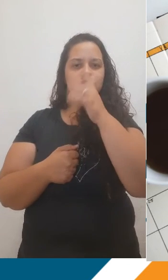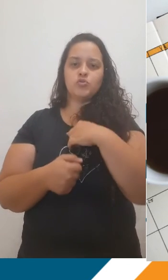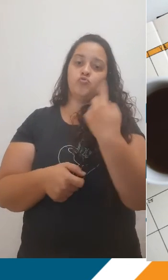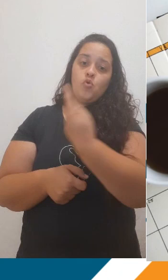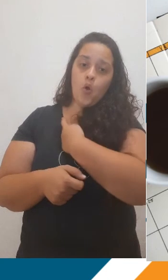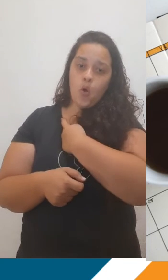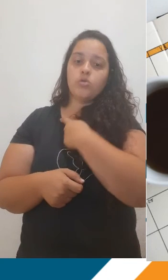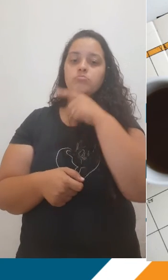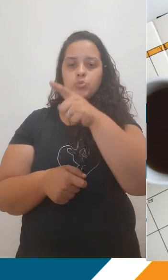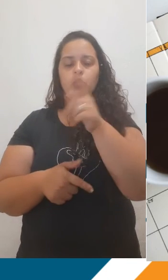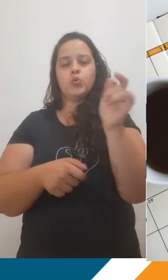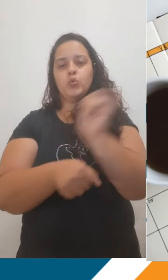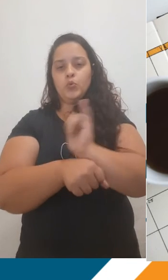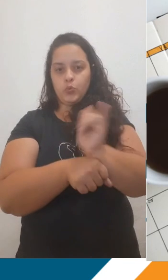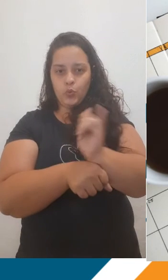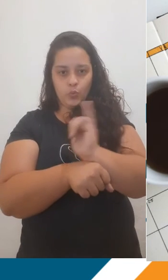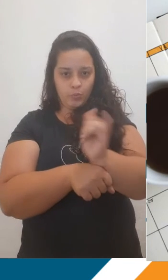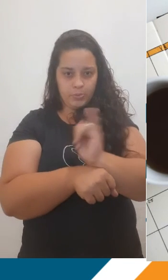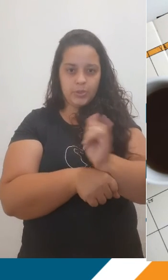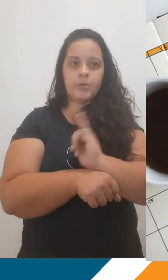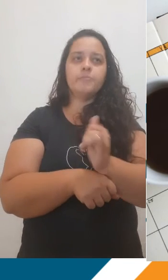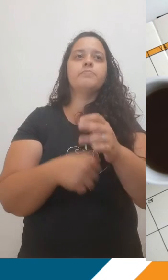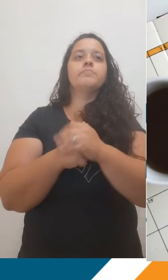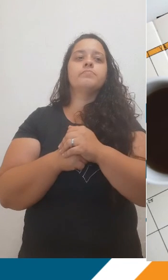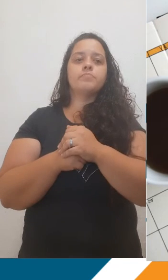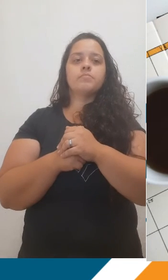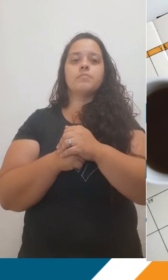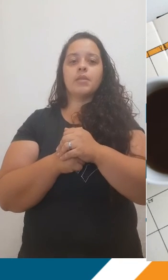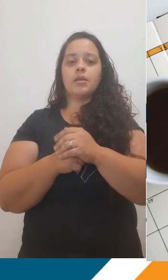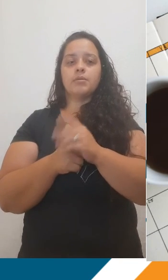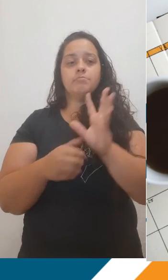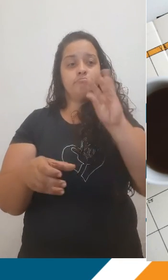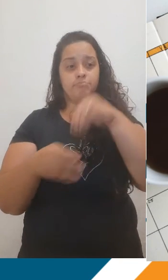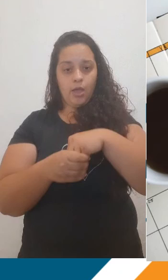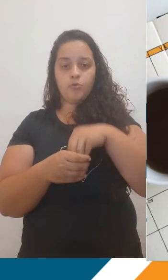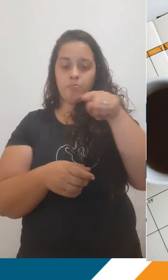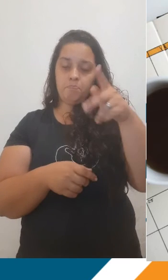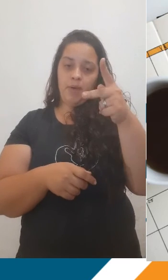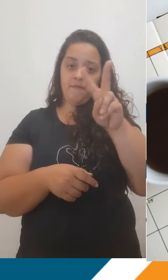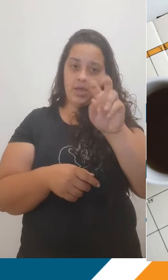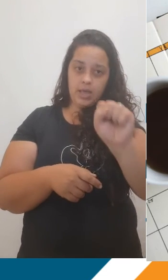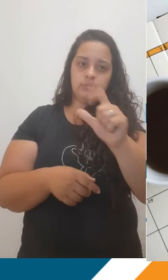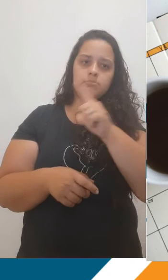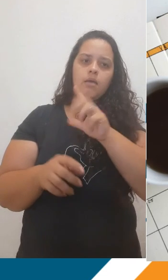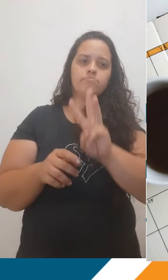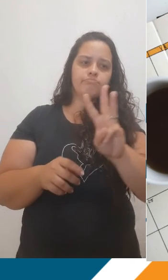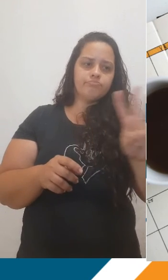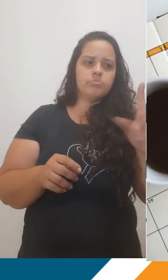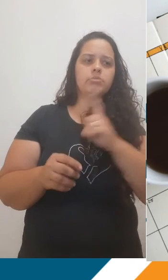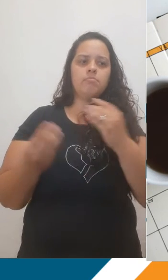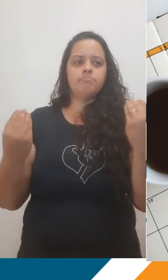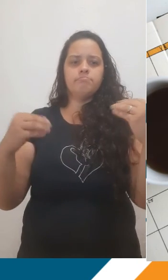pelo canal SOA, né, Serviço de Orientação Acadêmica, no canal da CCERJ. O link está aqui logo